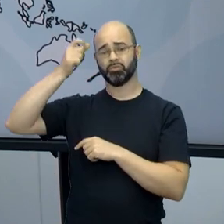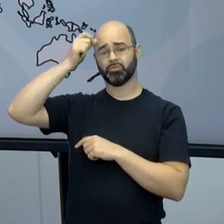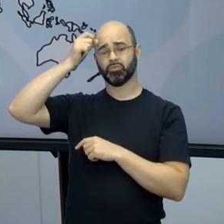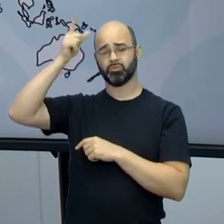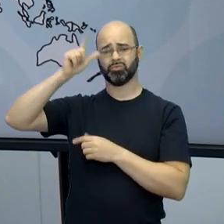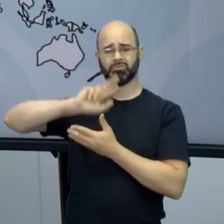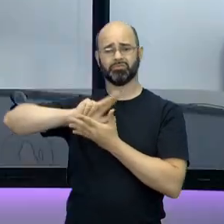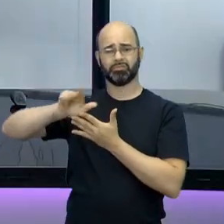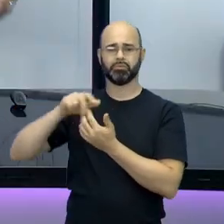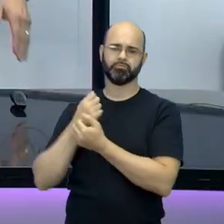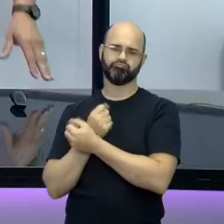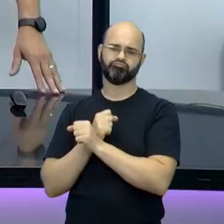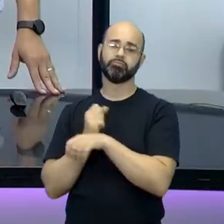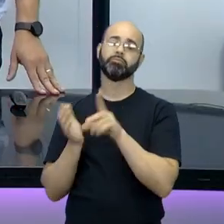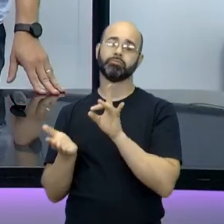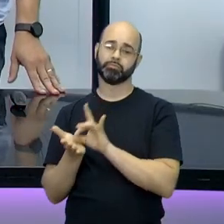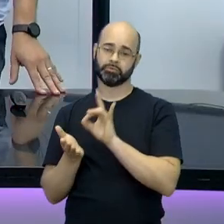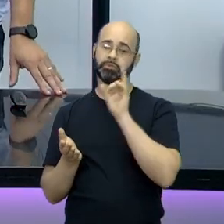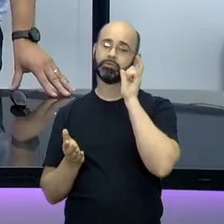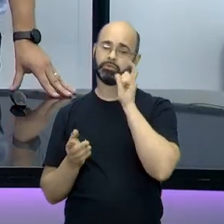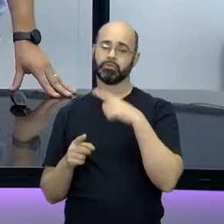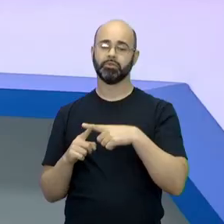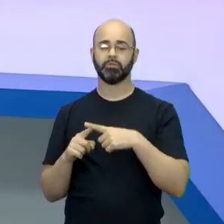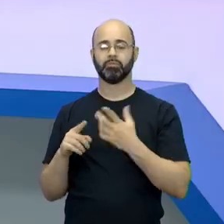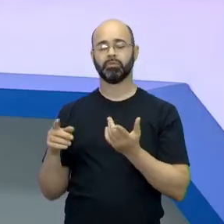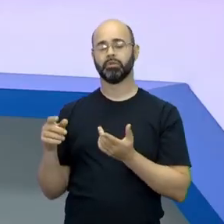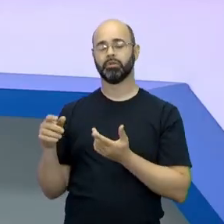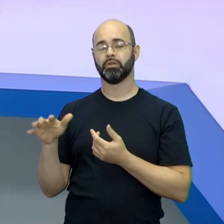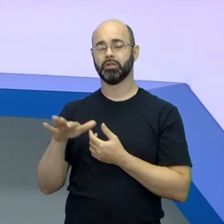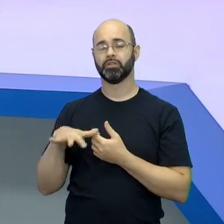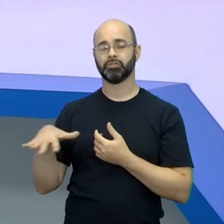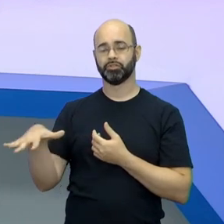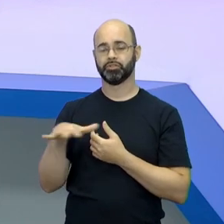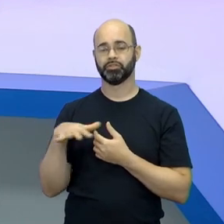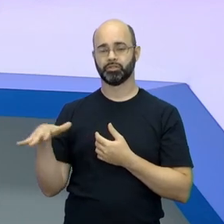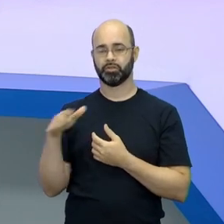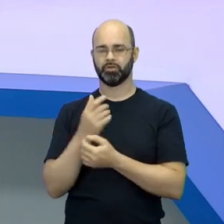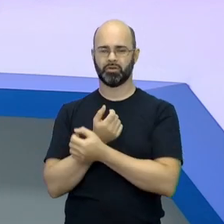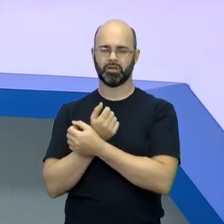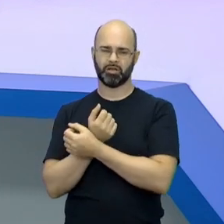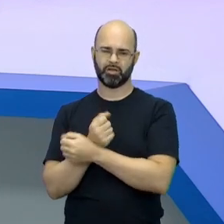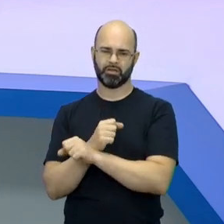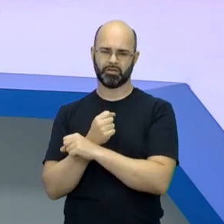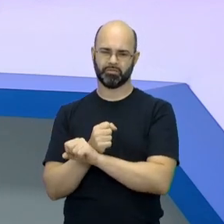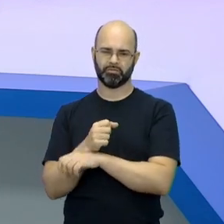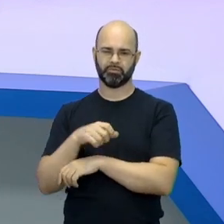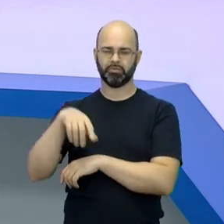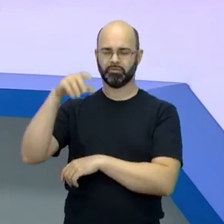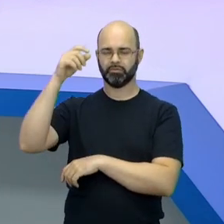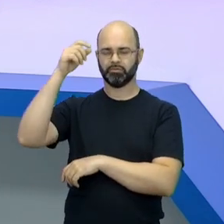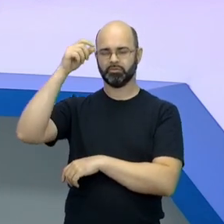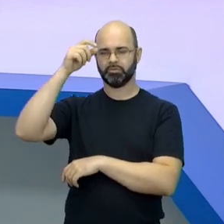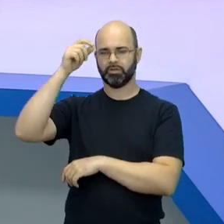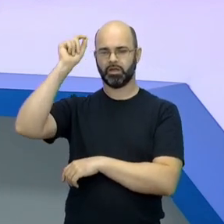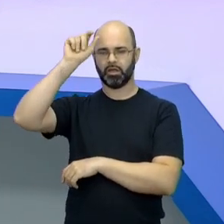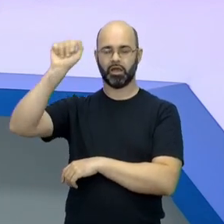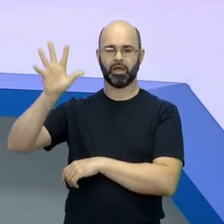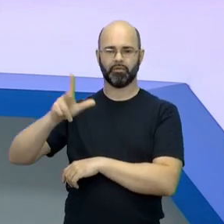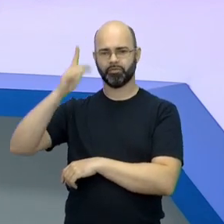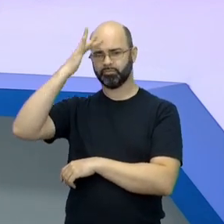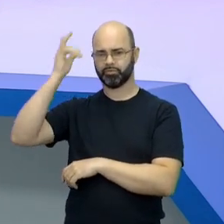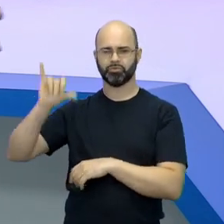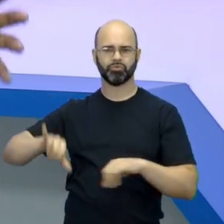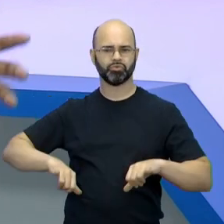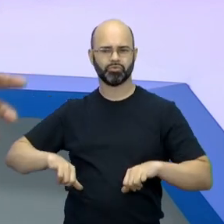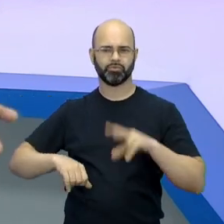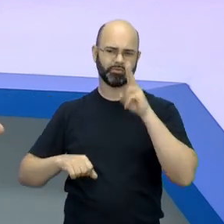escravizadas. Isso é muito interessante porque teve regiões da África que sofreram muito pouco com a questão da escravidão. Teve regiões que sofreram demais. Exatamente. Então